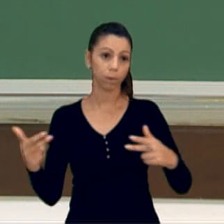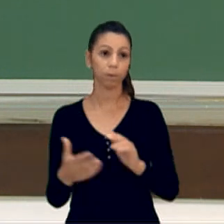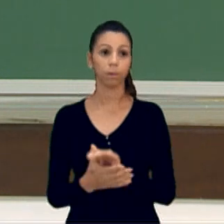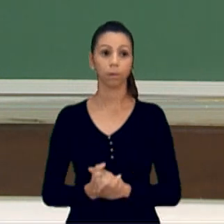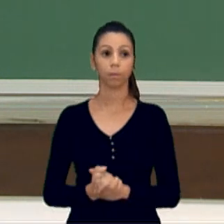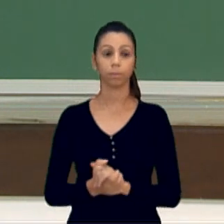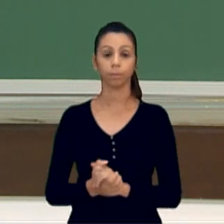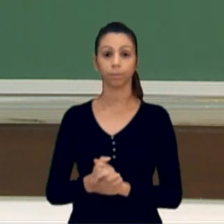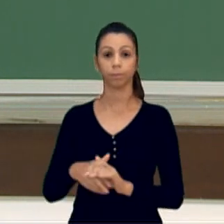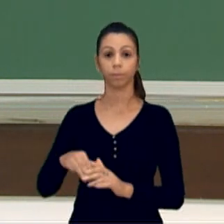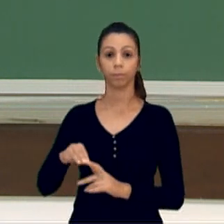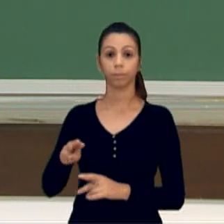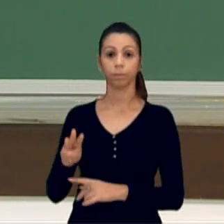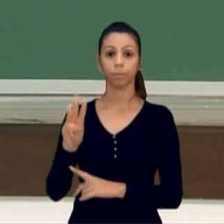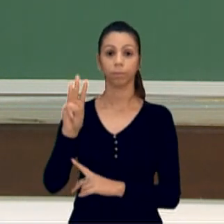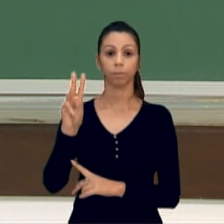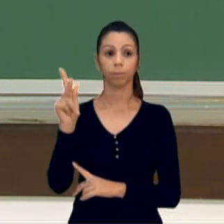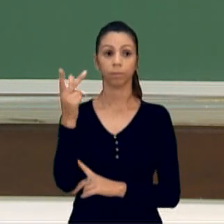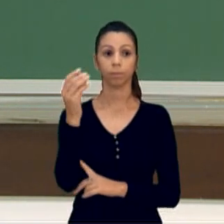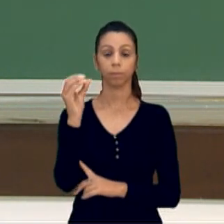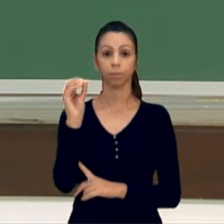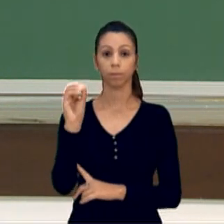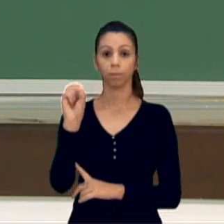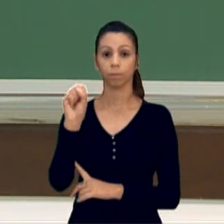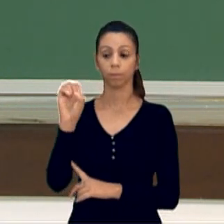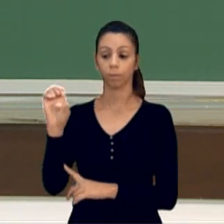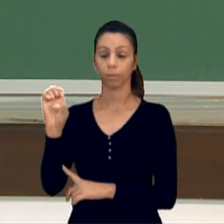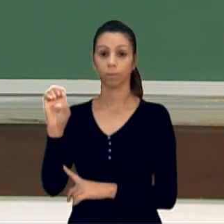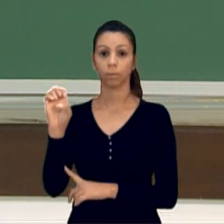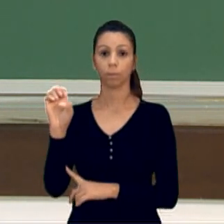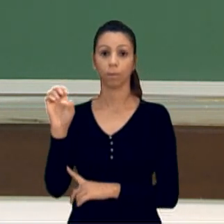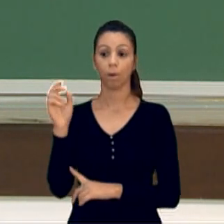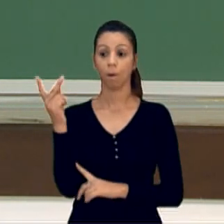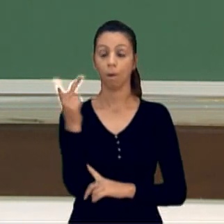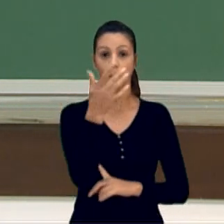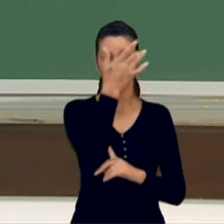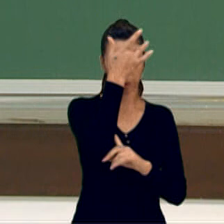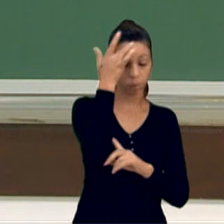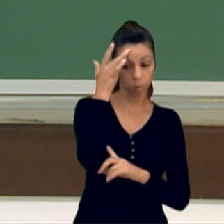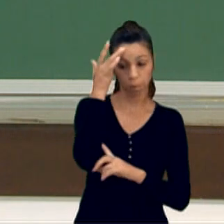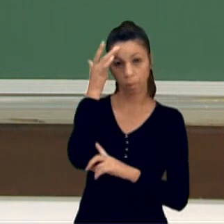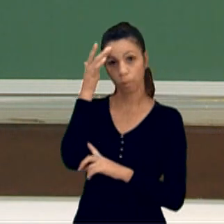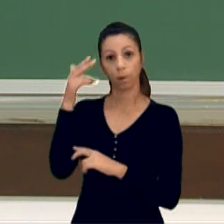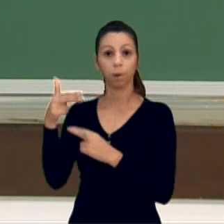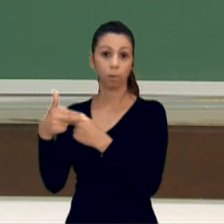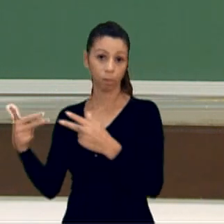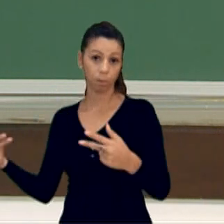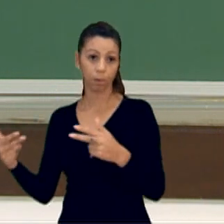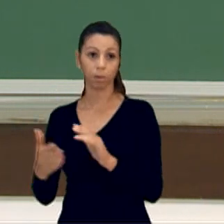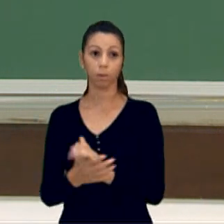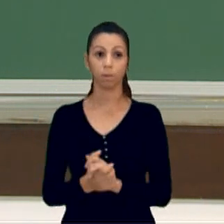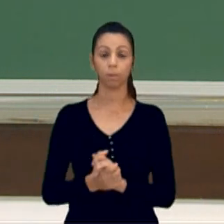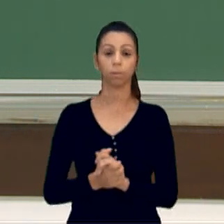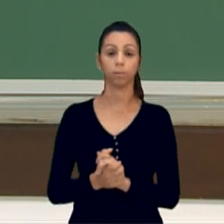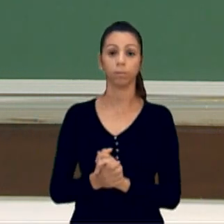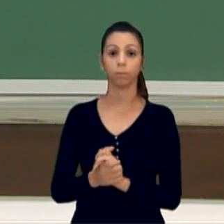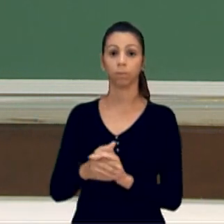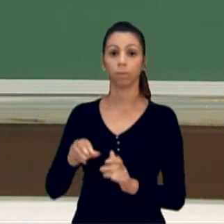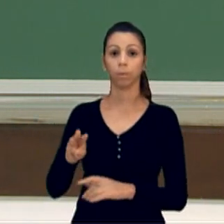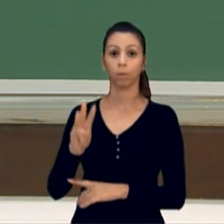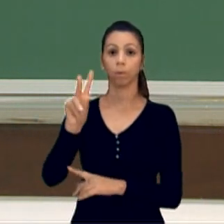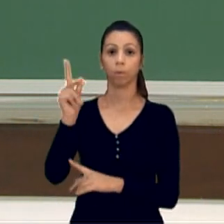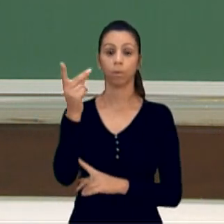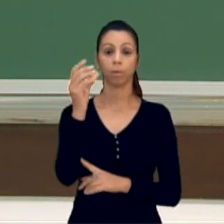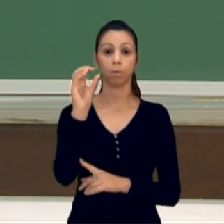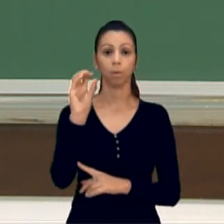Whose, people and things, nós podemos usar o whose para as duas, pessoas e coisas, mas no sentido de